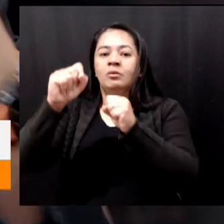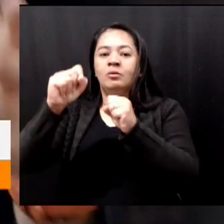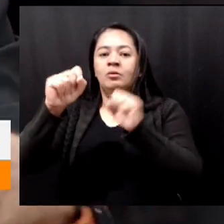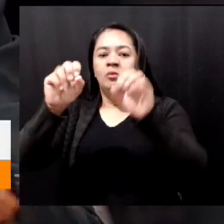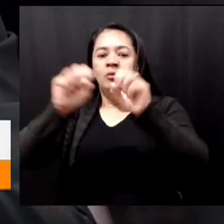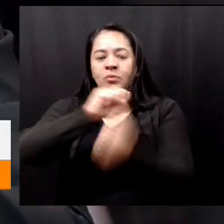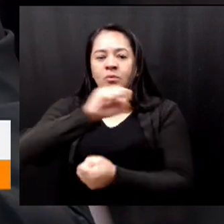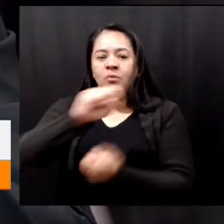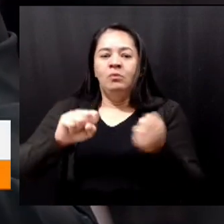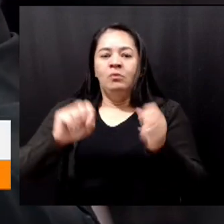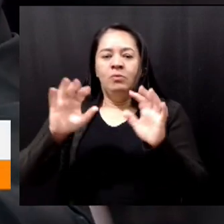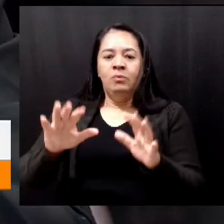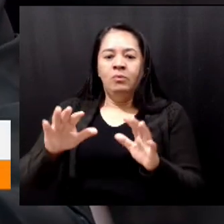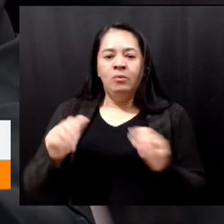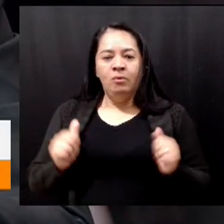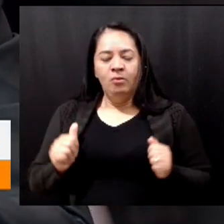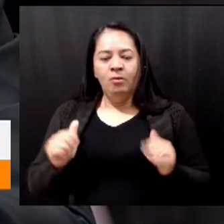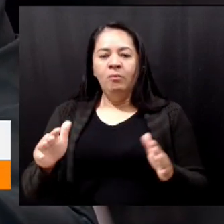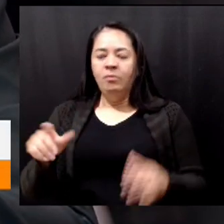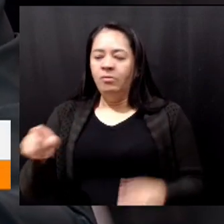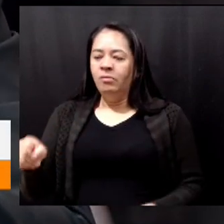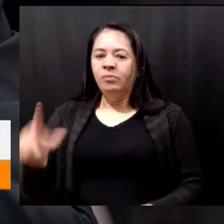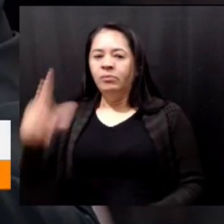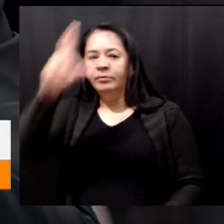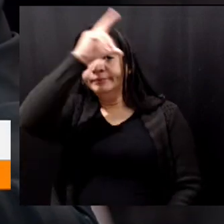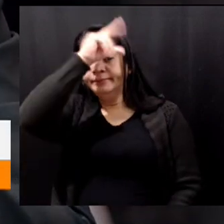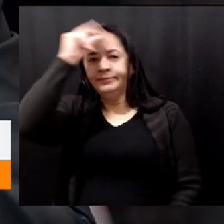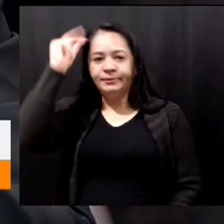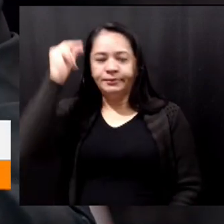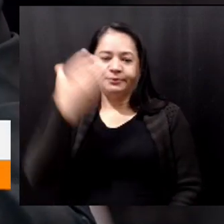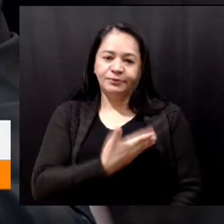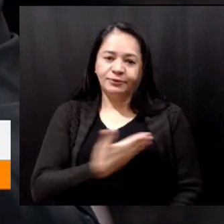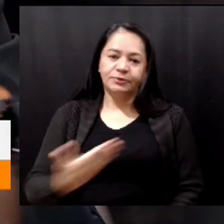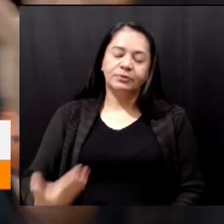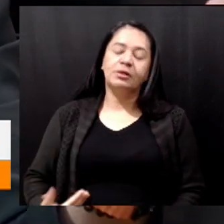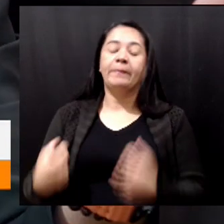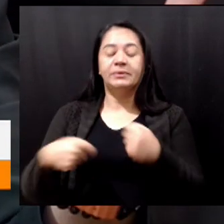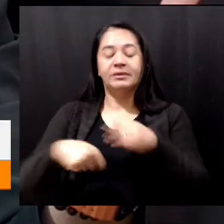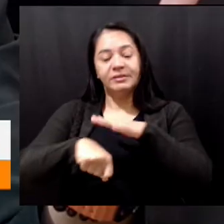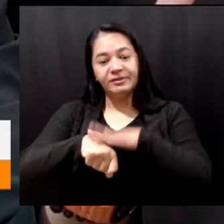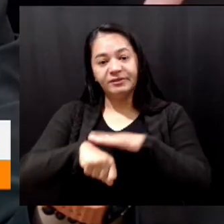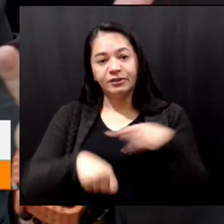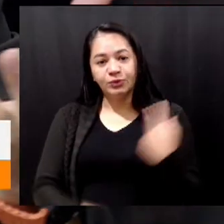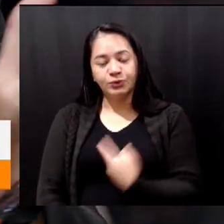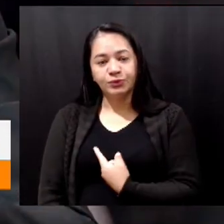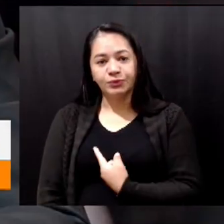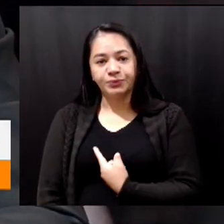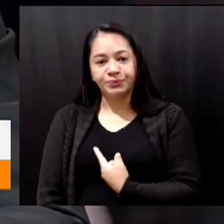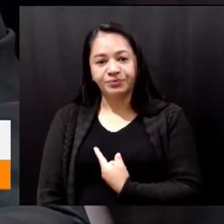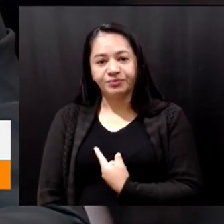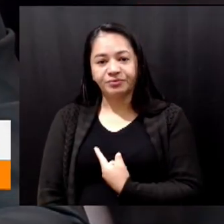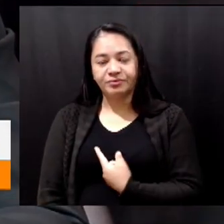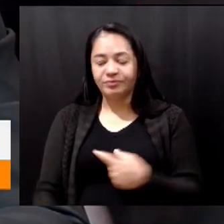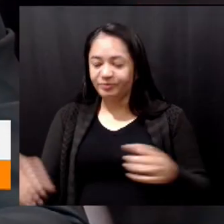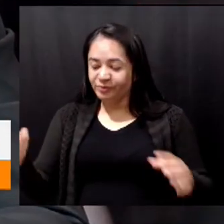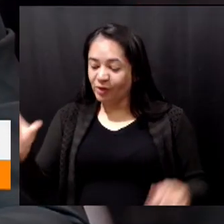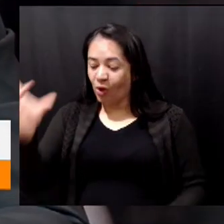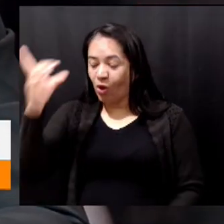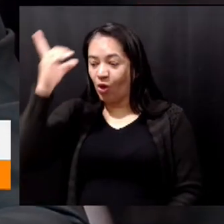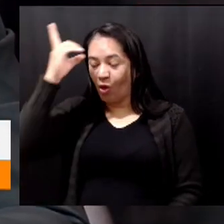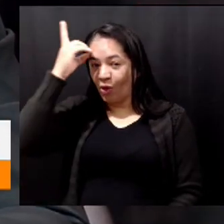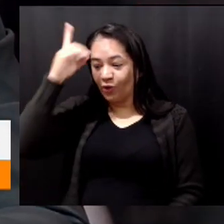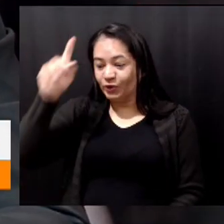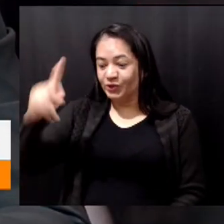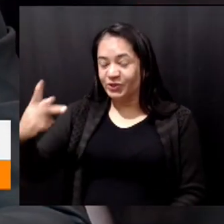que a prefeitura, o governo precisa fazer. A gente uniu os talentos com as possibilidades